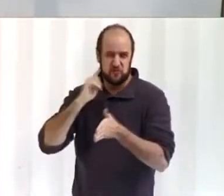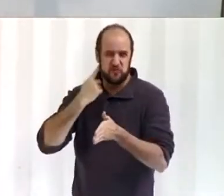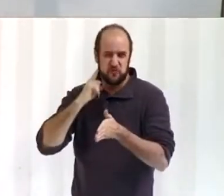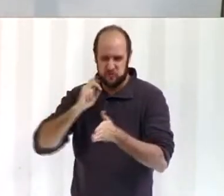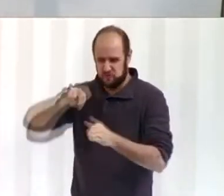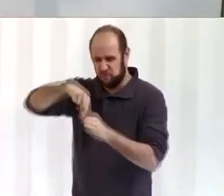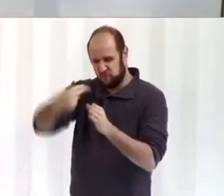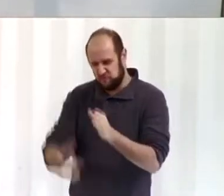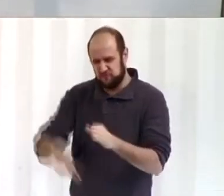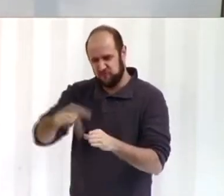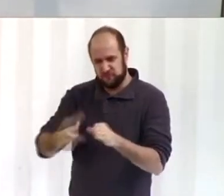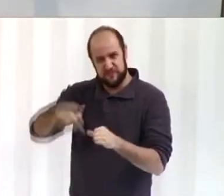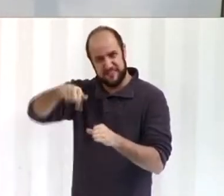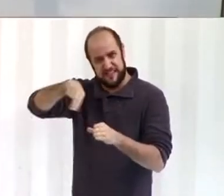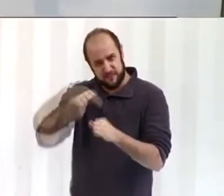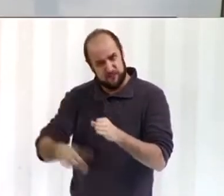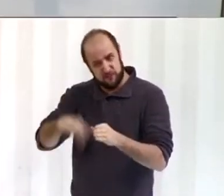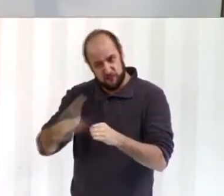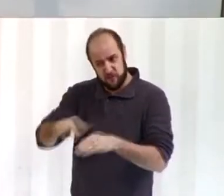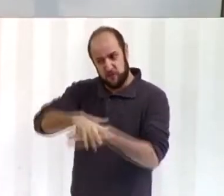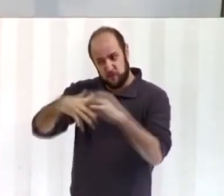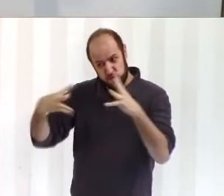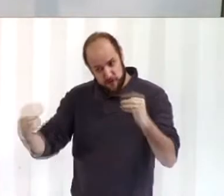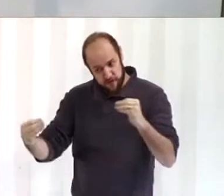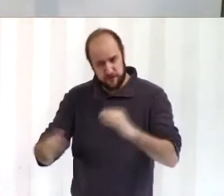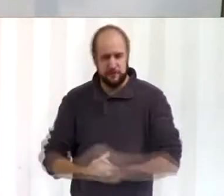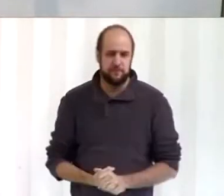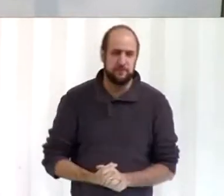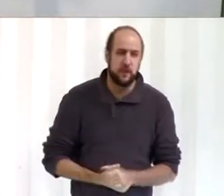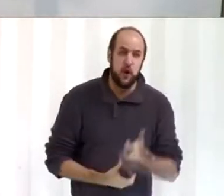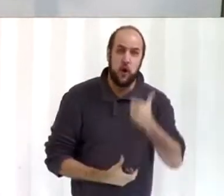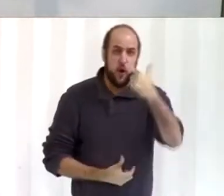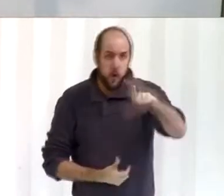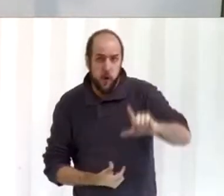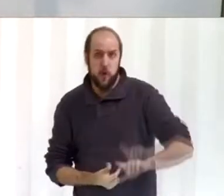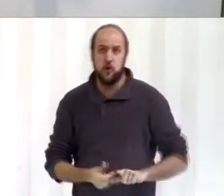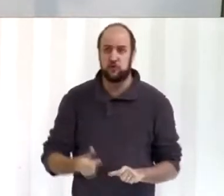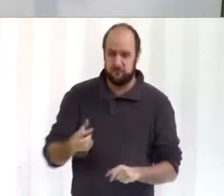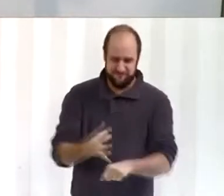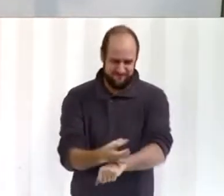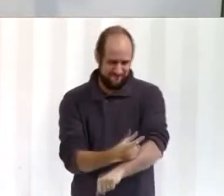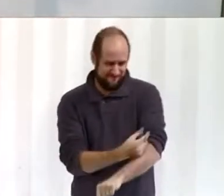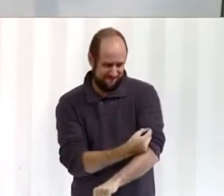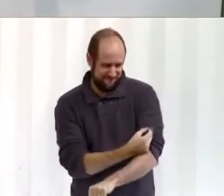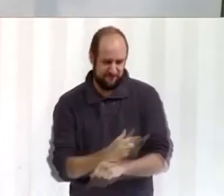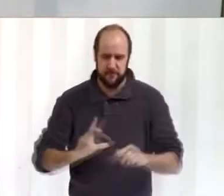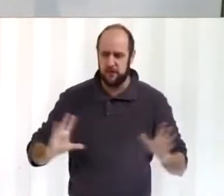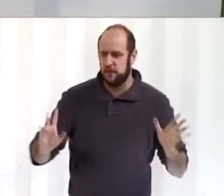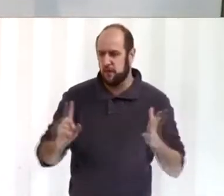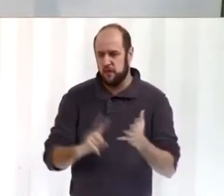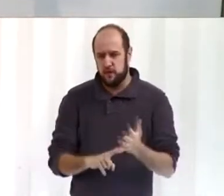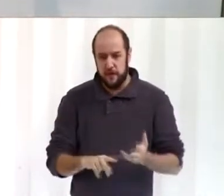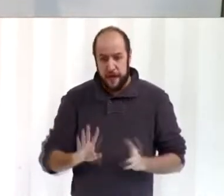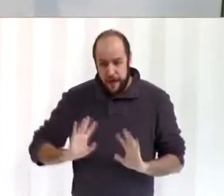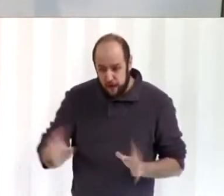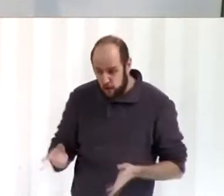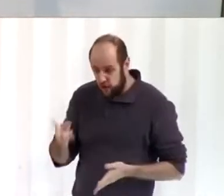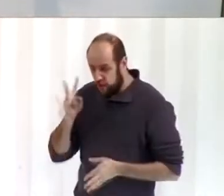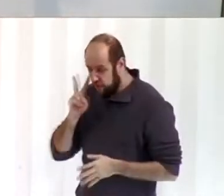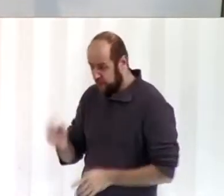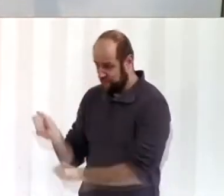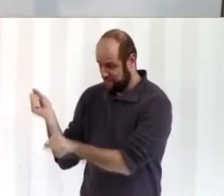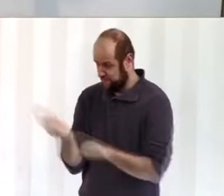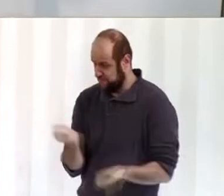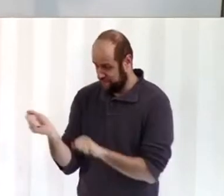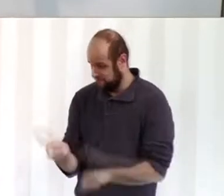nós vemos Geazi, que depois é atacado pela lepra, e aqui nós estamos vendo o machado